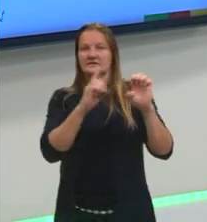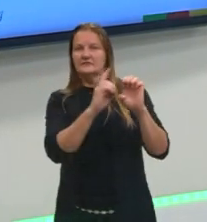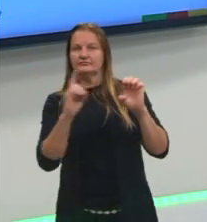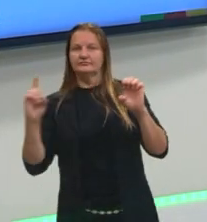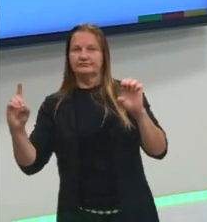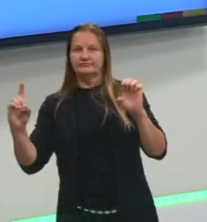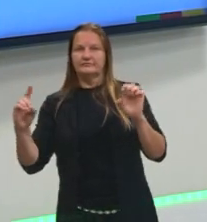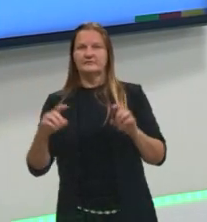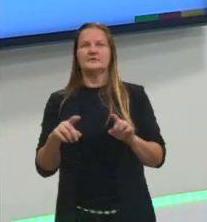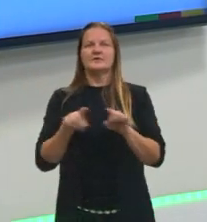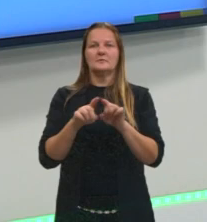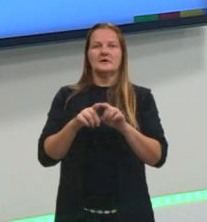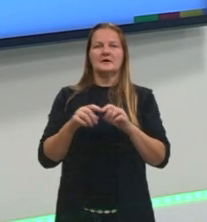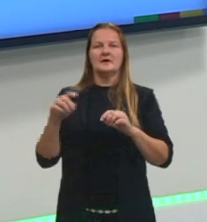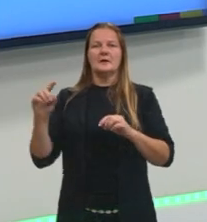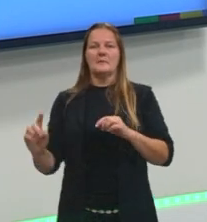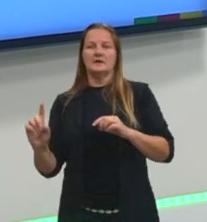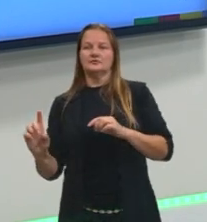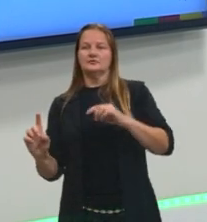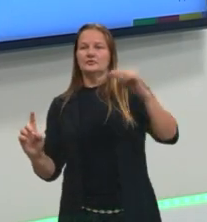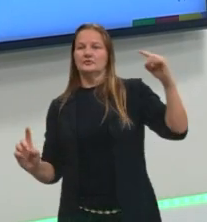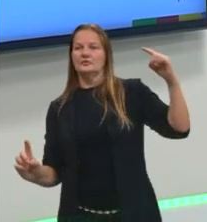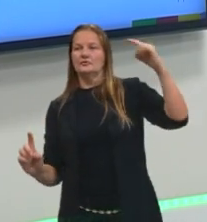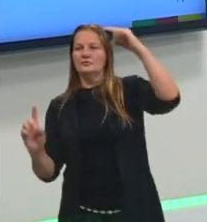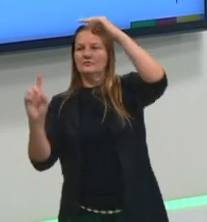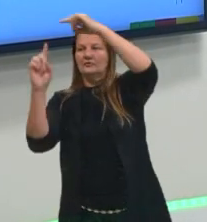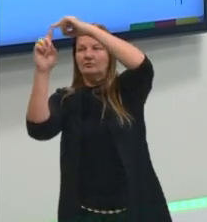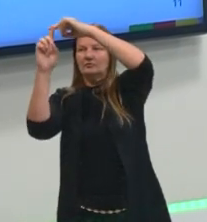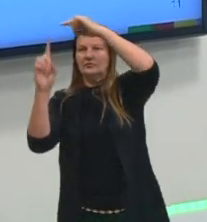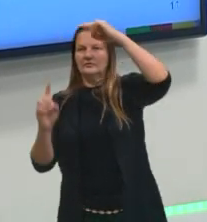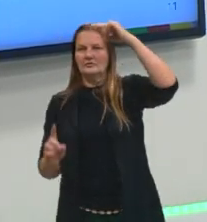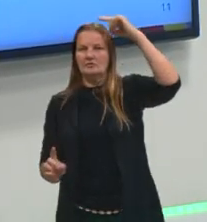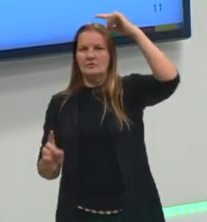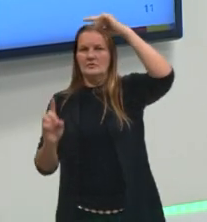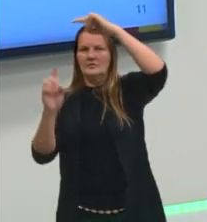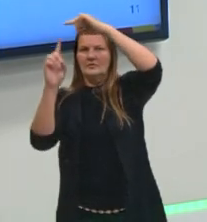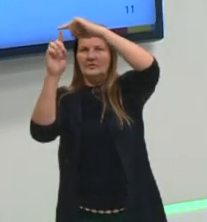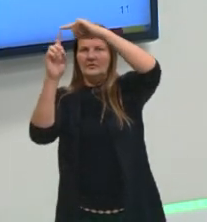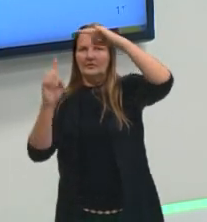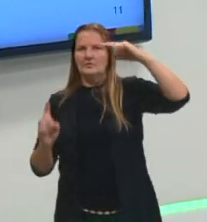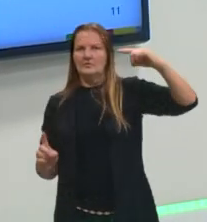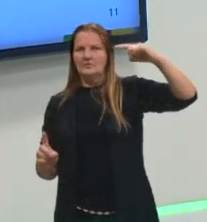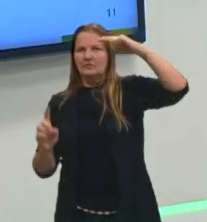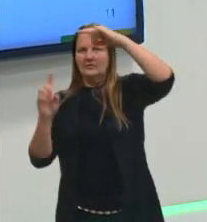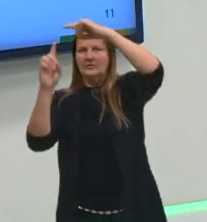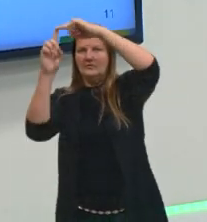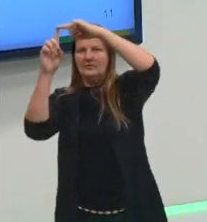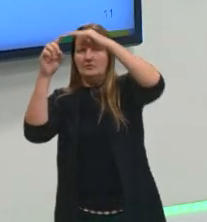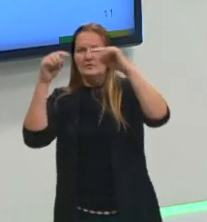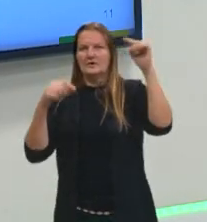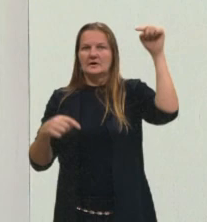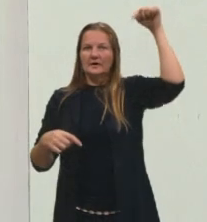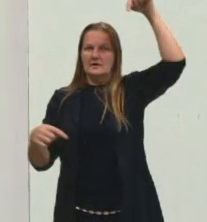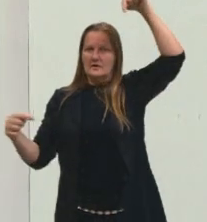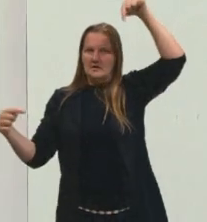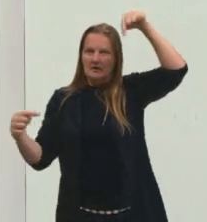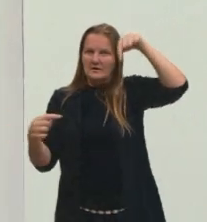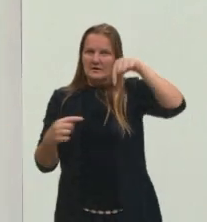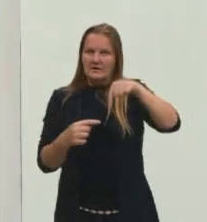e de baixo para cima então é igual só para agente facilitar aqui a